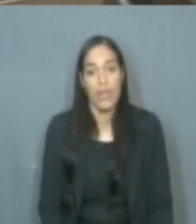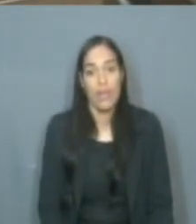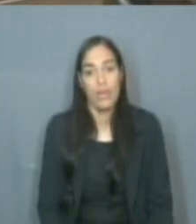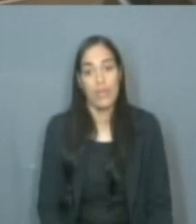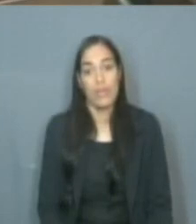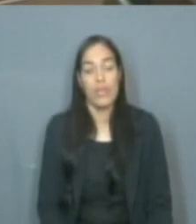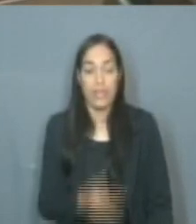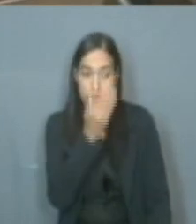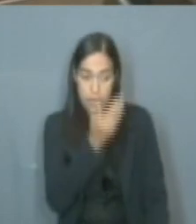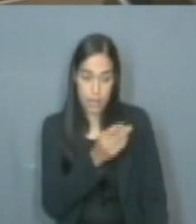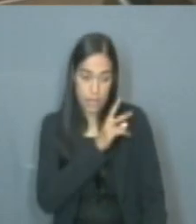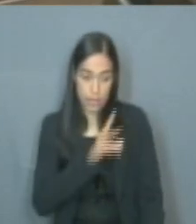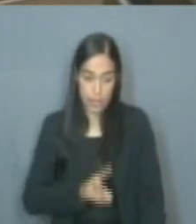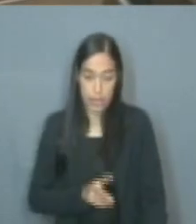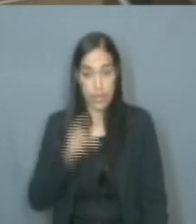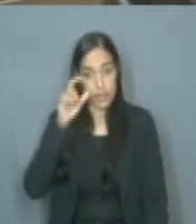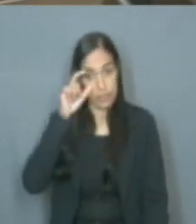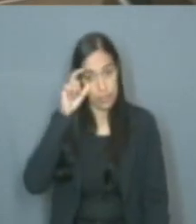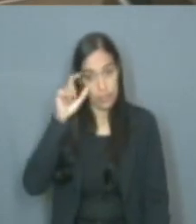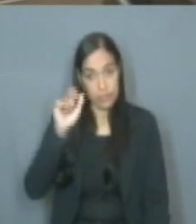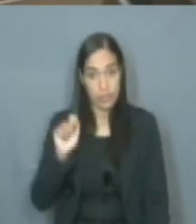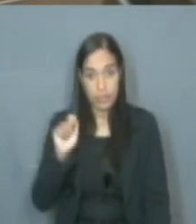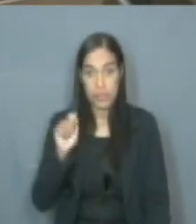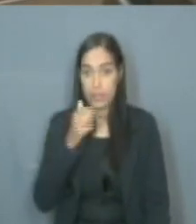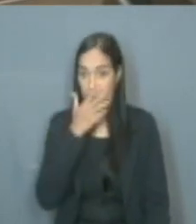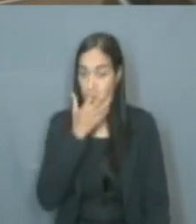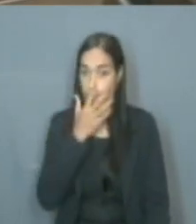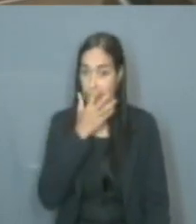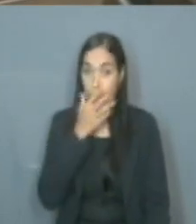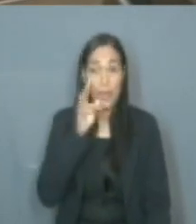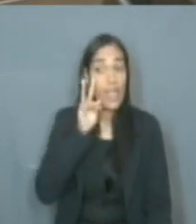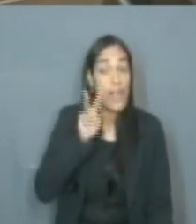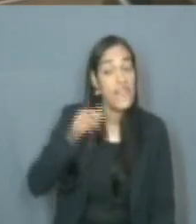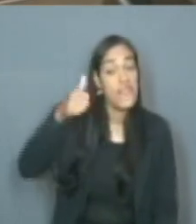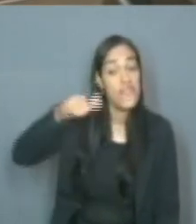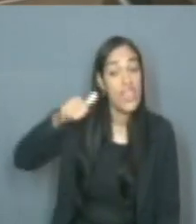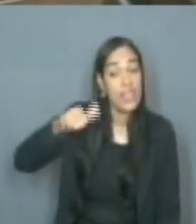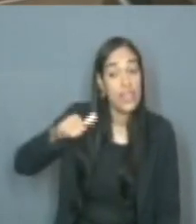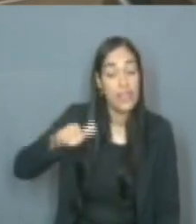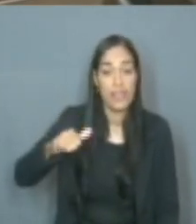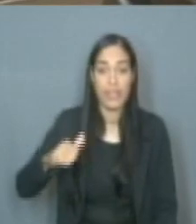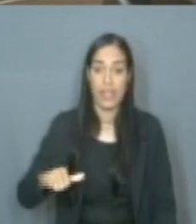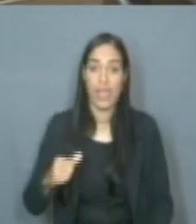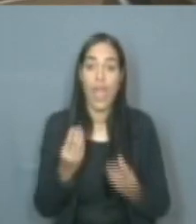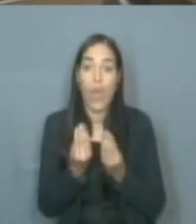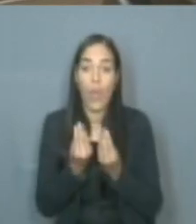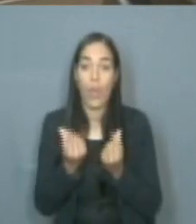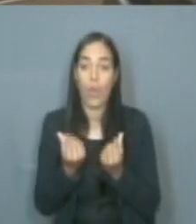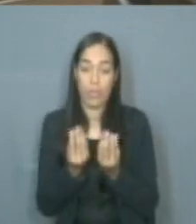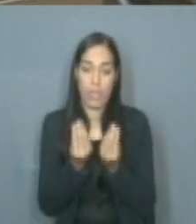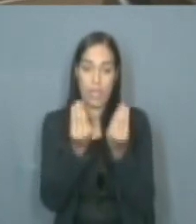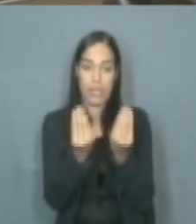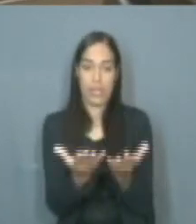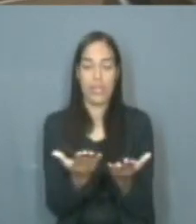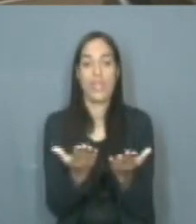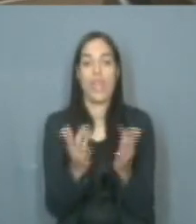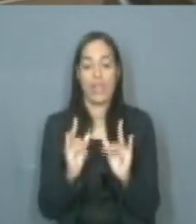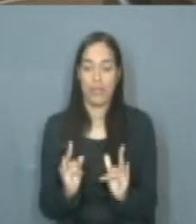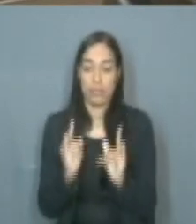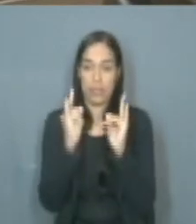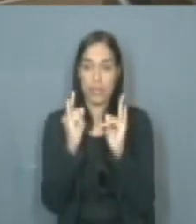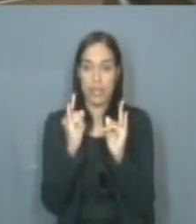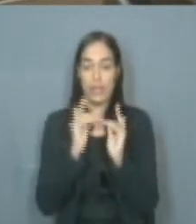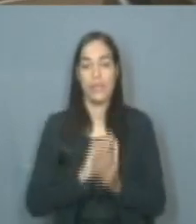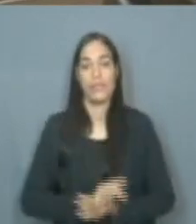como fez a vereadora Ana Lúcia, a verificar como é que são realizadas essas entregas. E aí existe